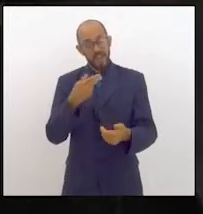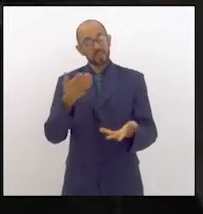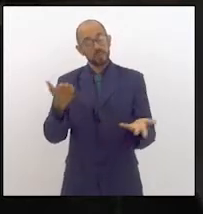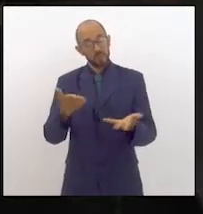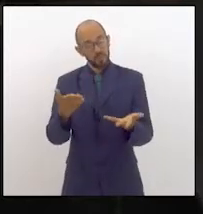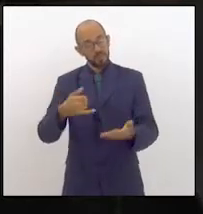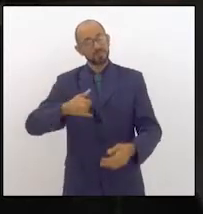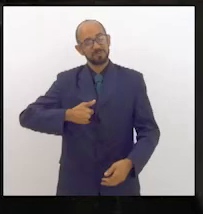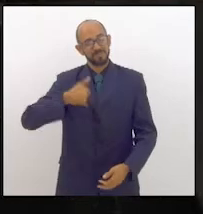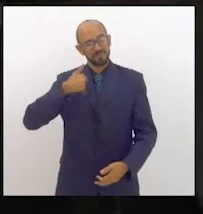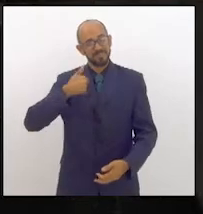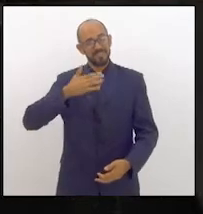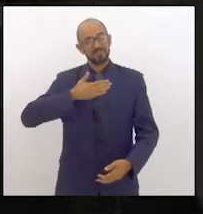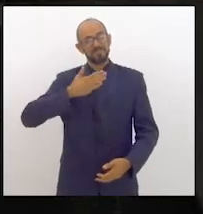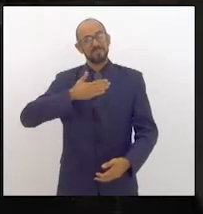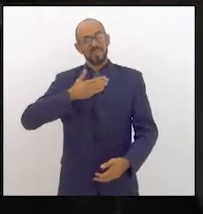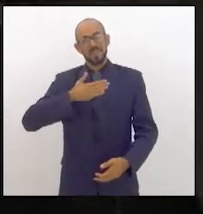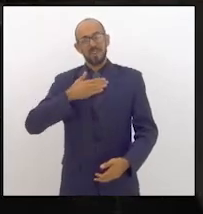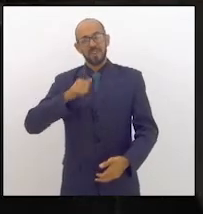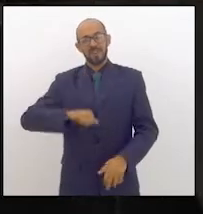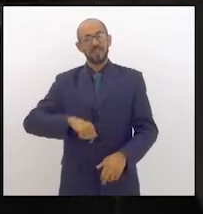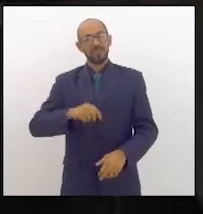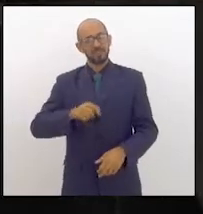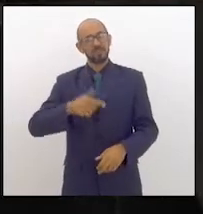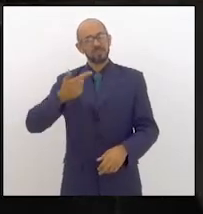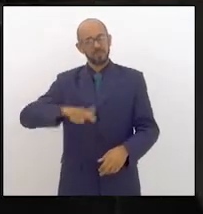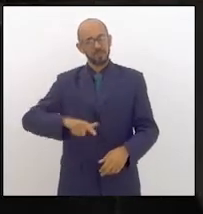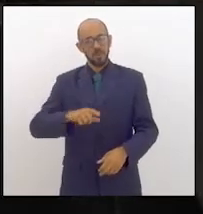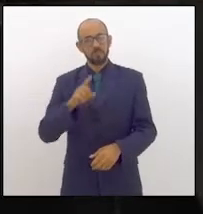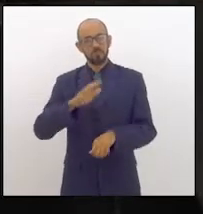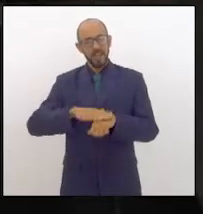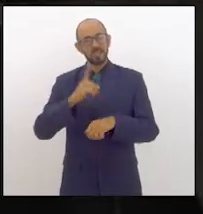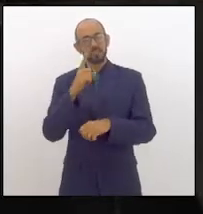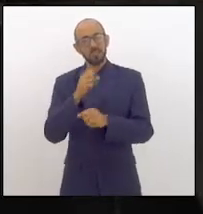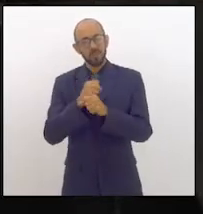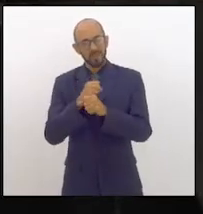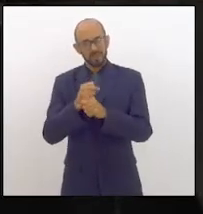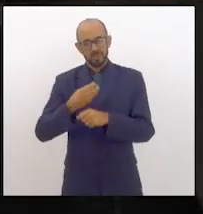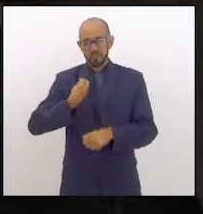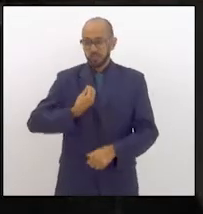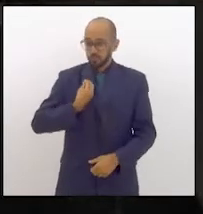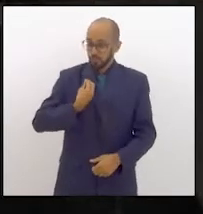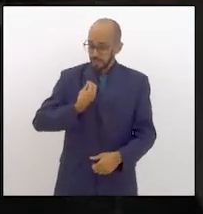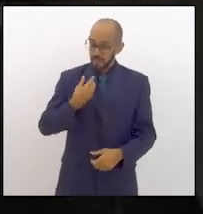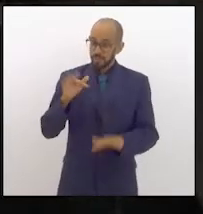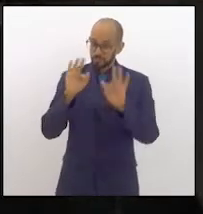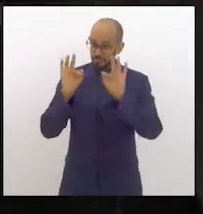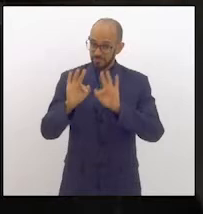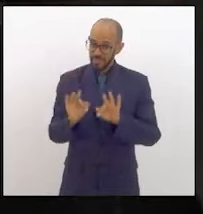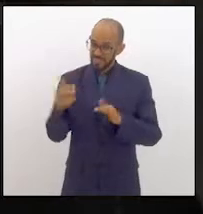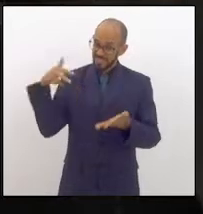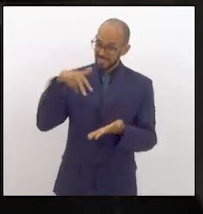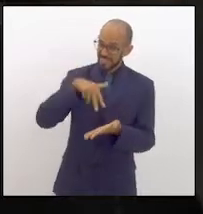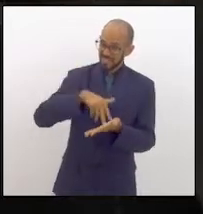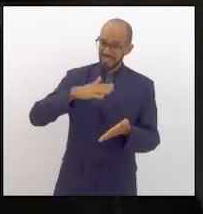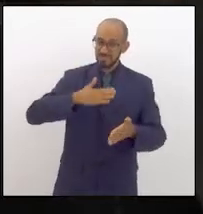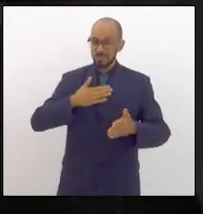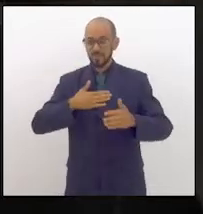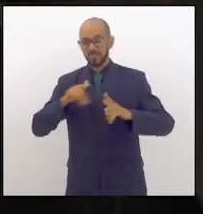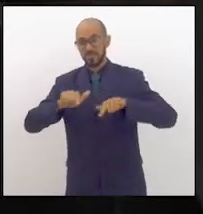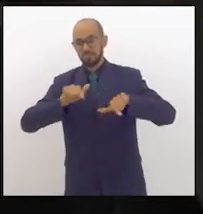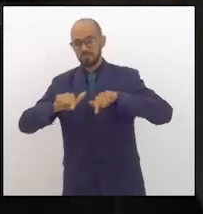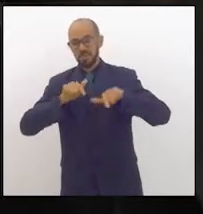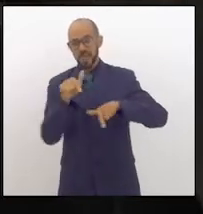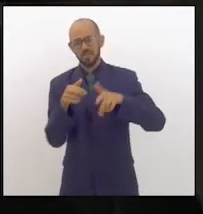aniversário completo mais um aninho de vida e eu tô muito feliz de poder estar aqui no meu trabalho